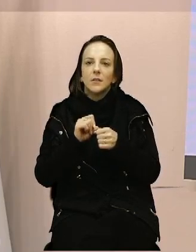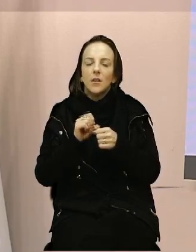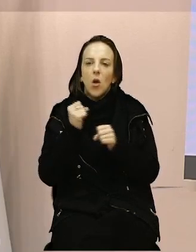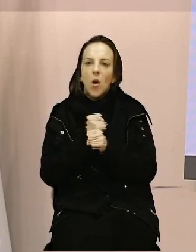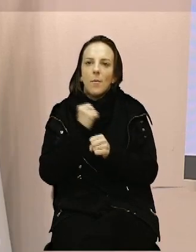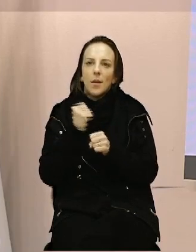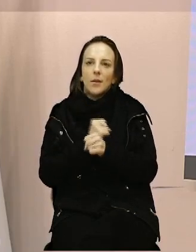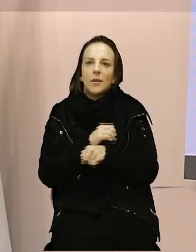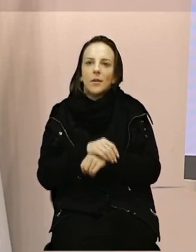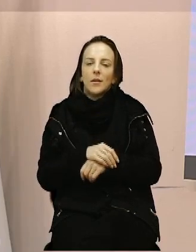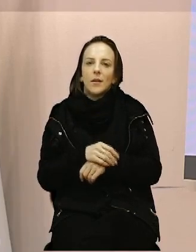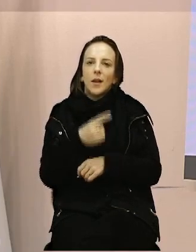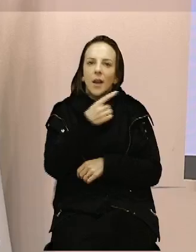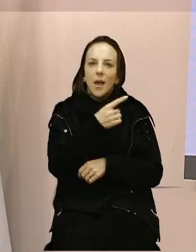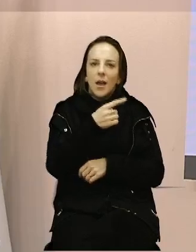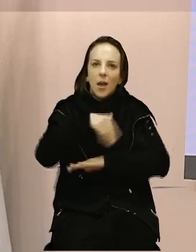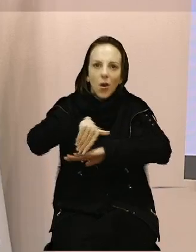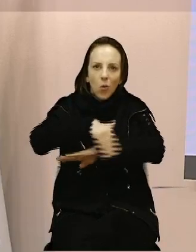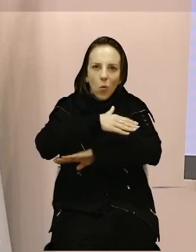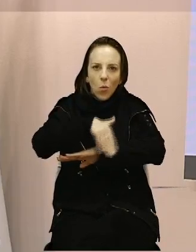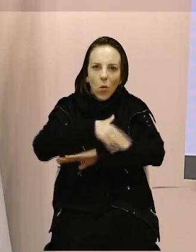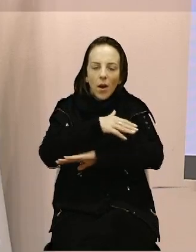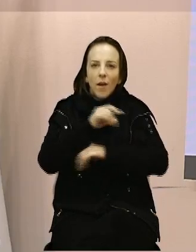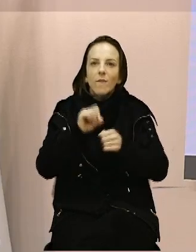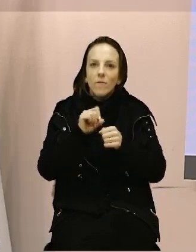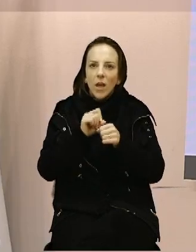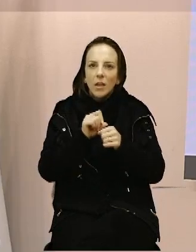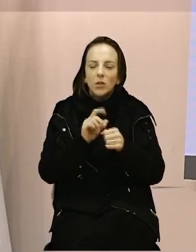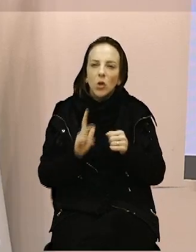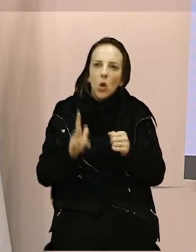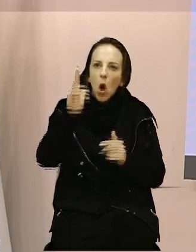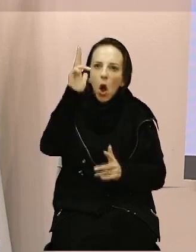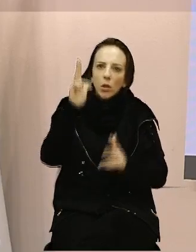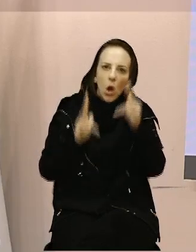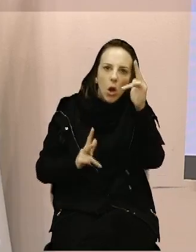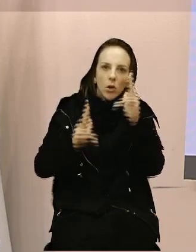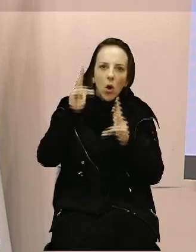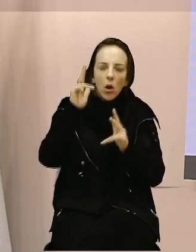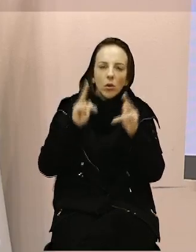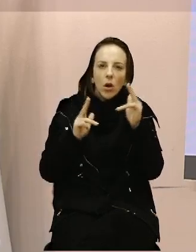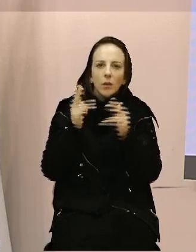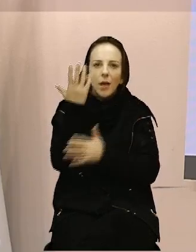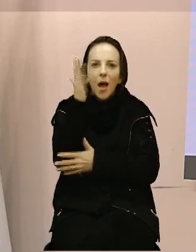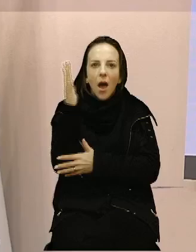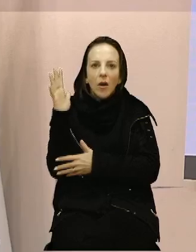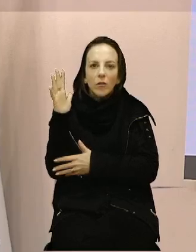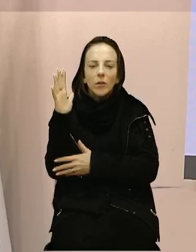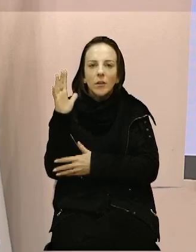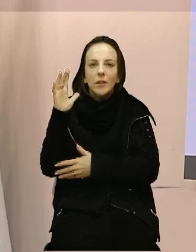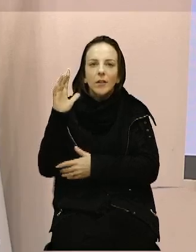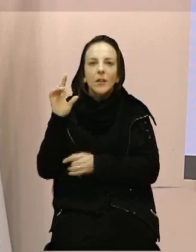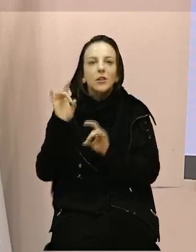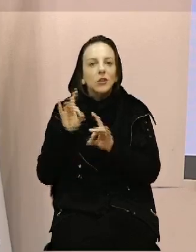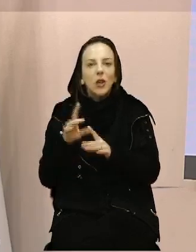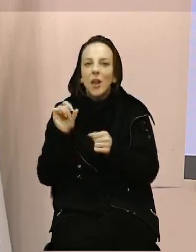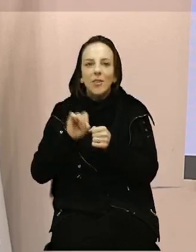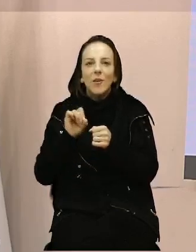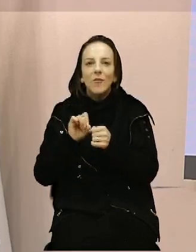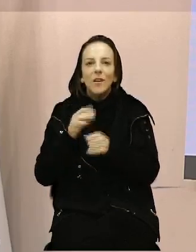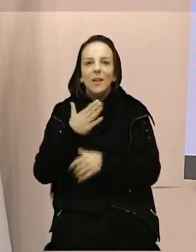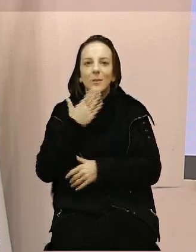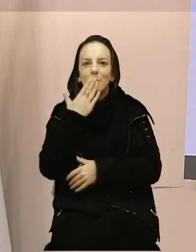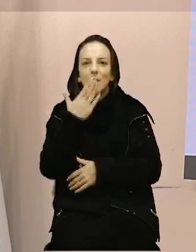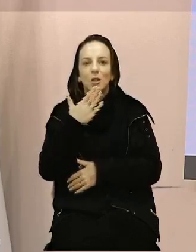Ali, na rua paralela, foi feita a poda de todas as árvores, menos porque era um pedido do vereador Juliano Valim.